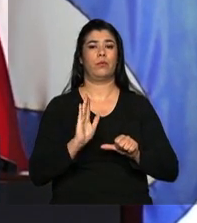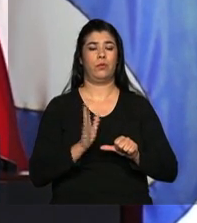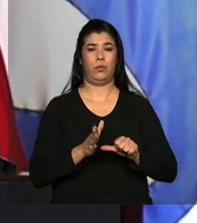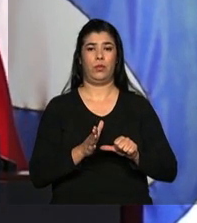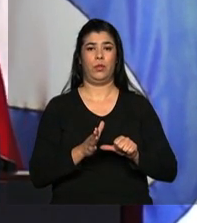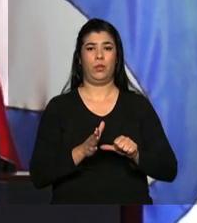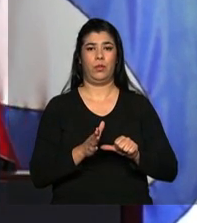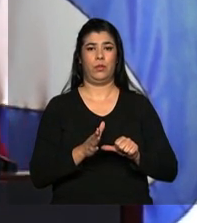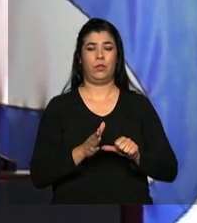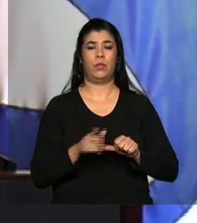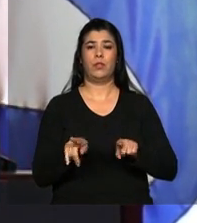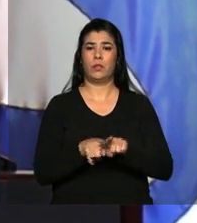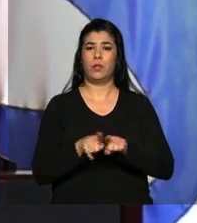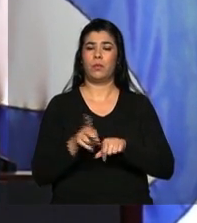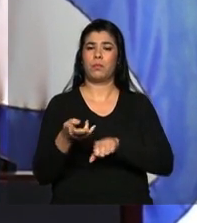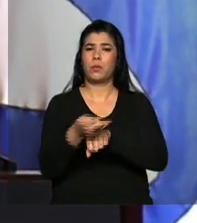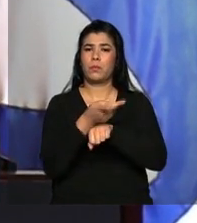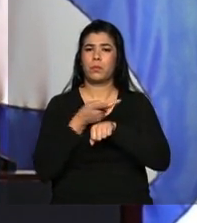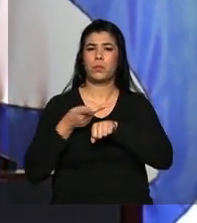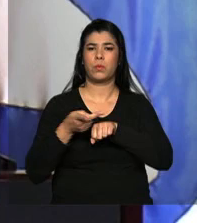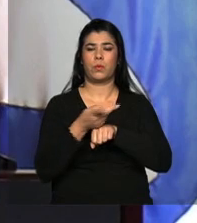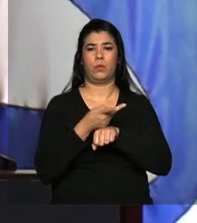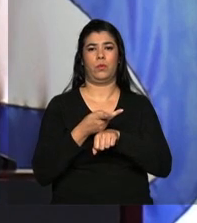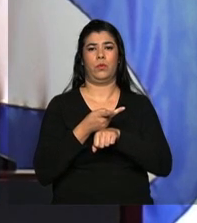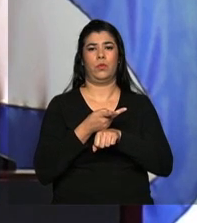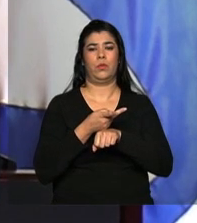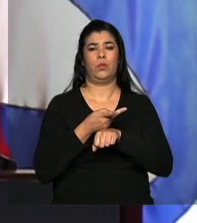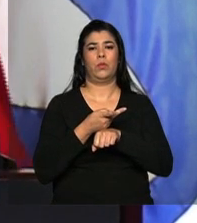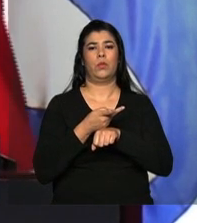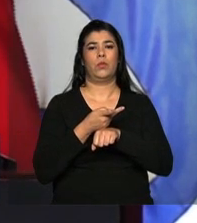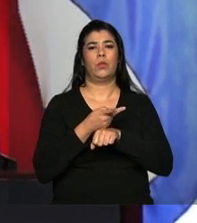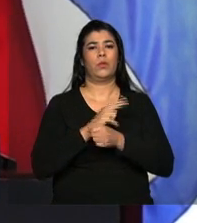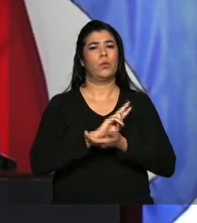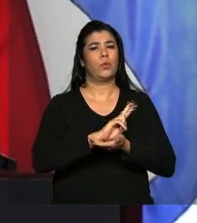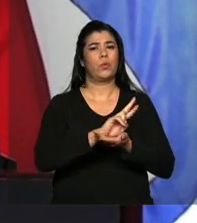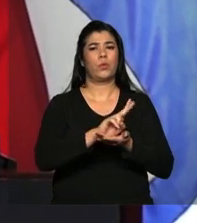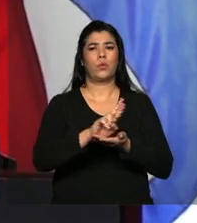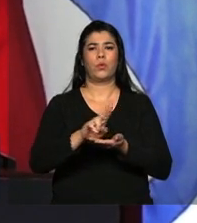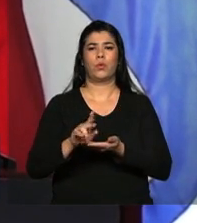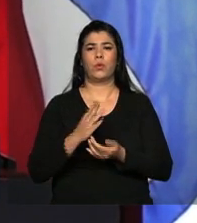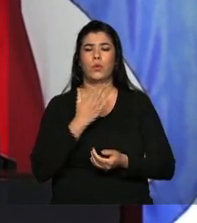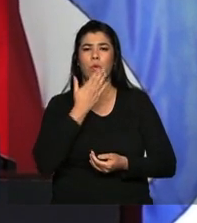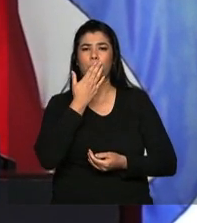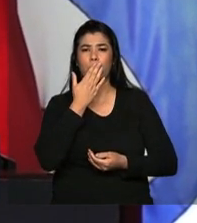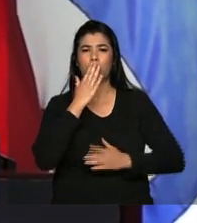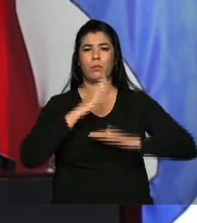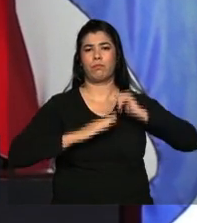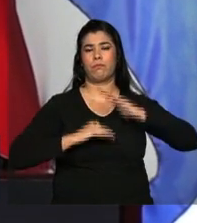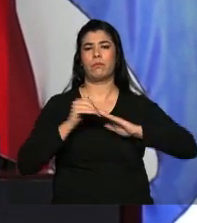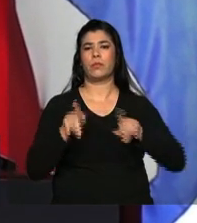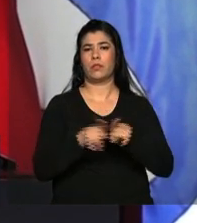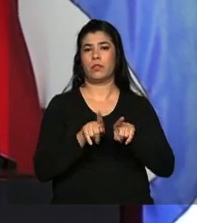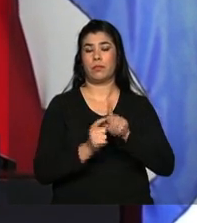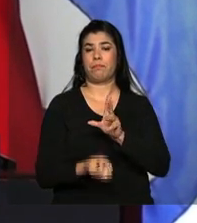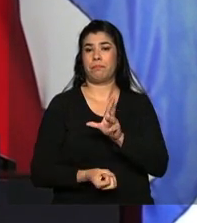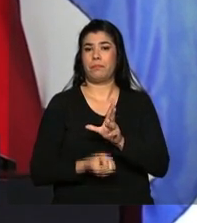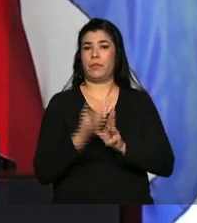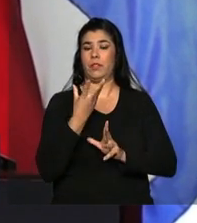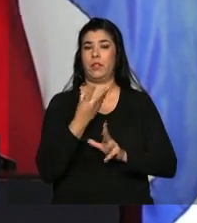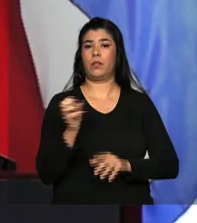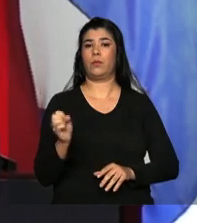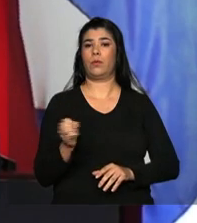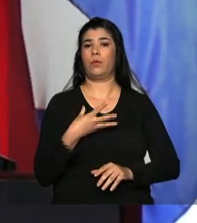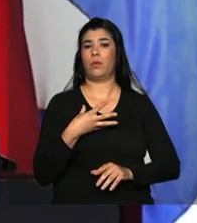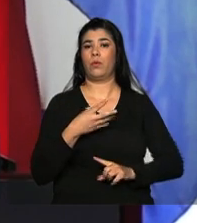está se transformando, está buscando de todos os jeitos e maneiras criar um